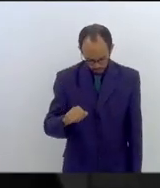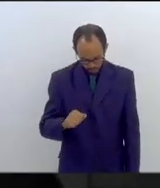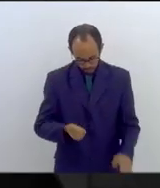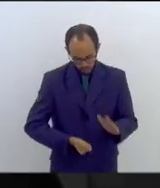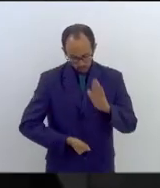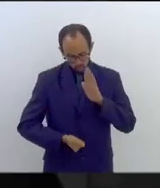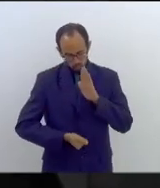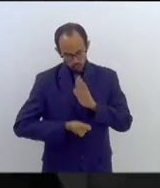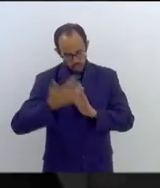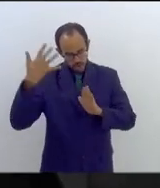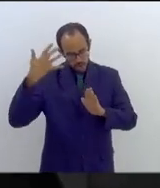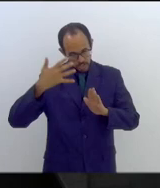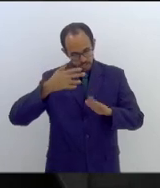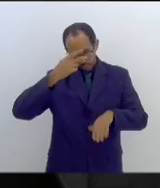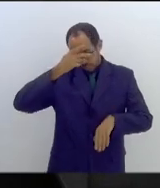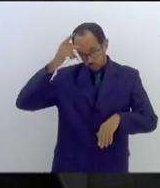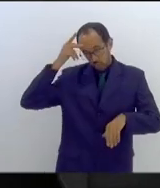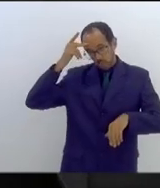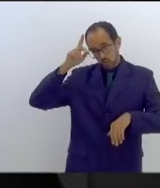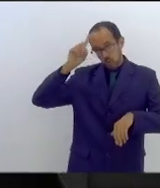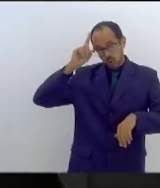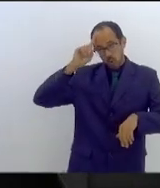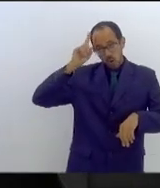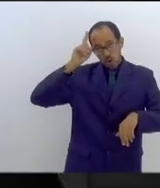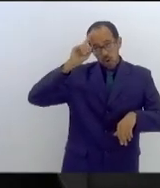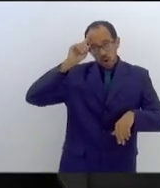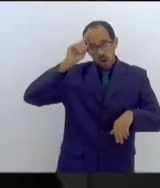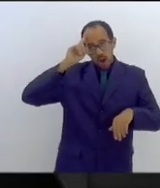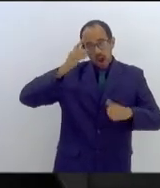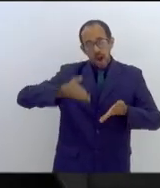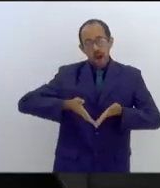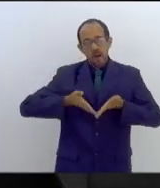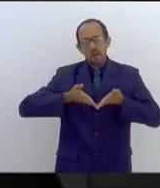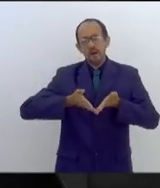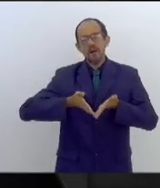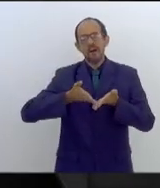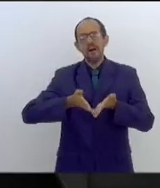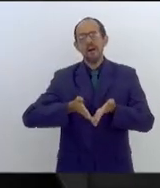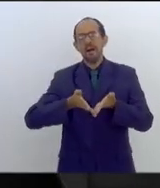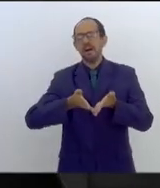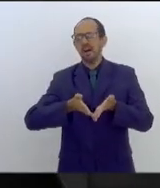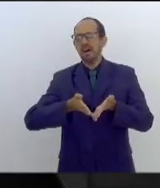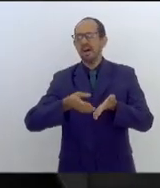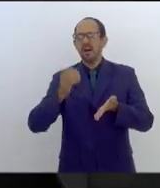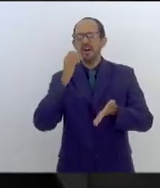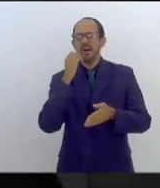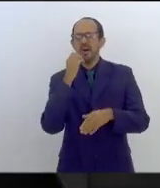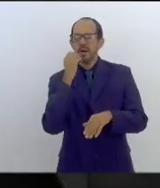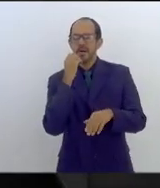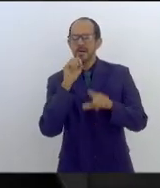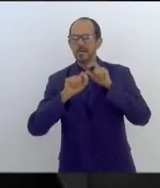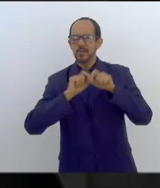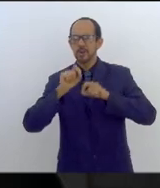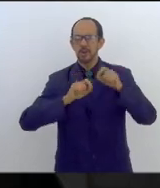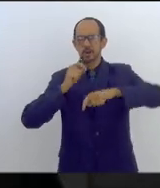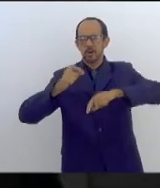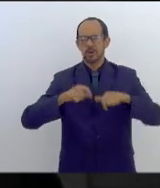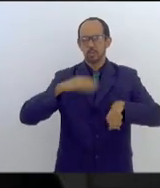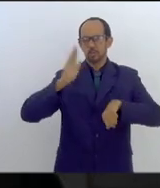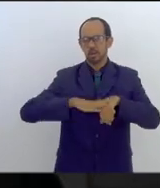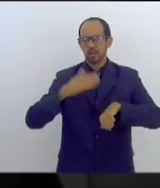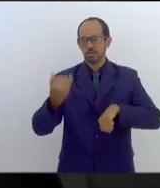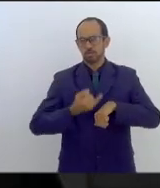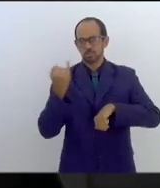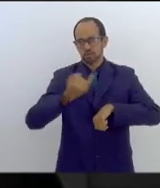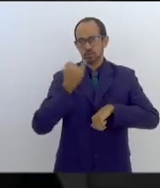de milhares de passageiros todo dia transportados por barcas e, evidentemente, que a questão mais importante, eu venho alertando